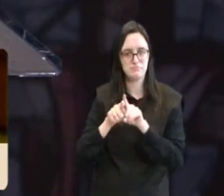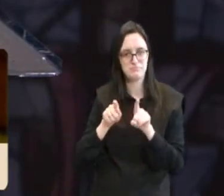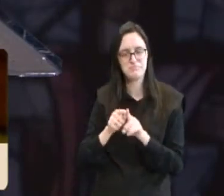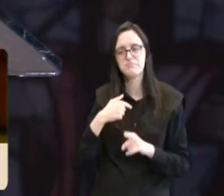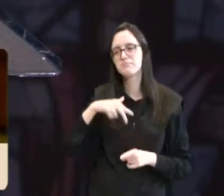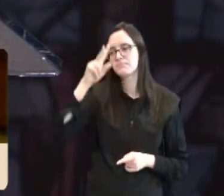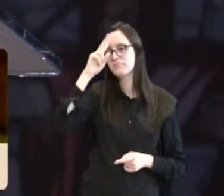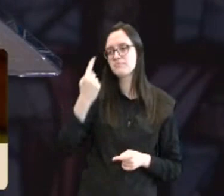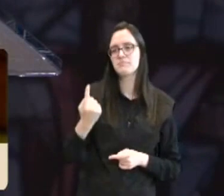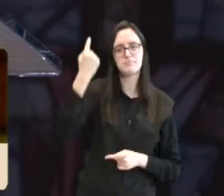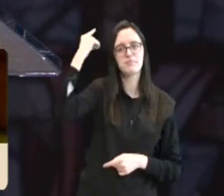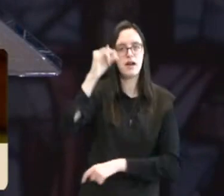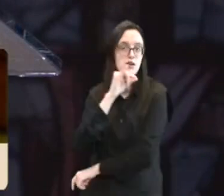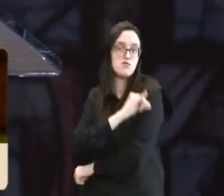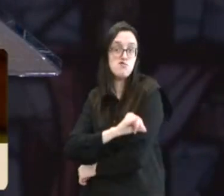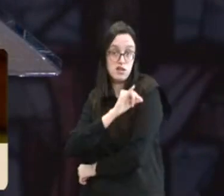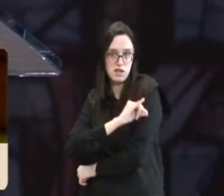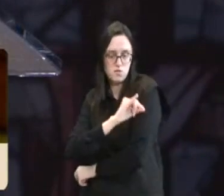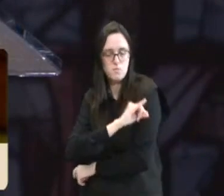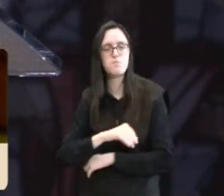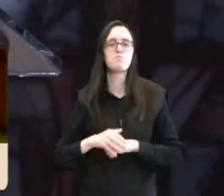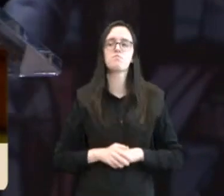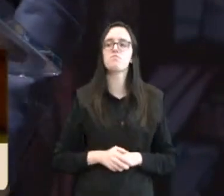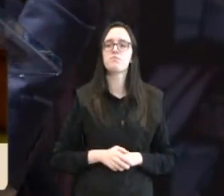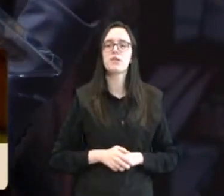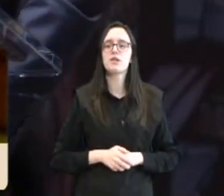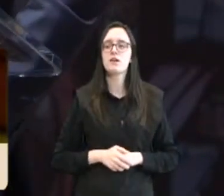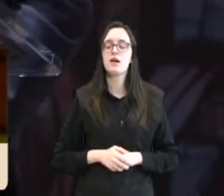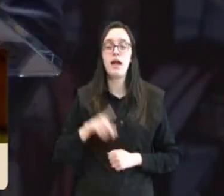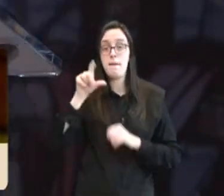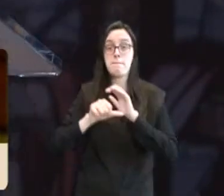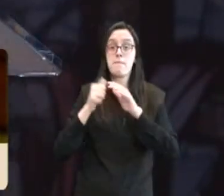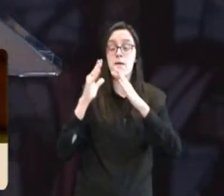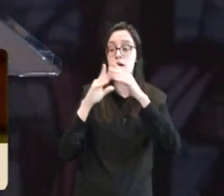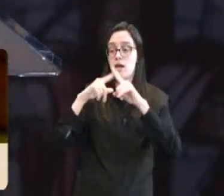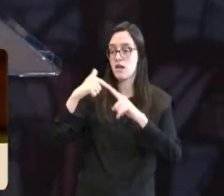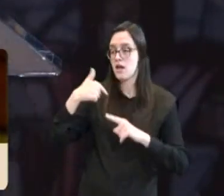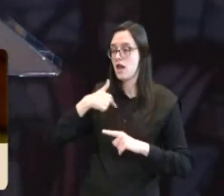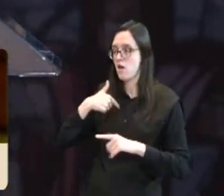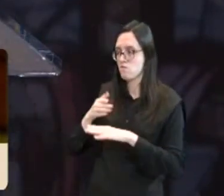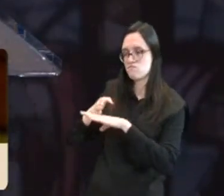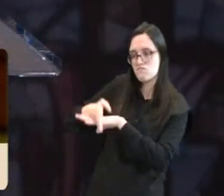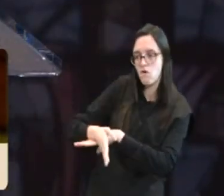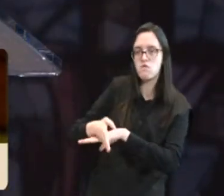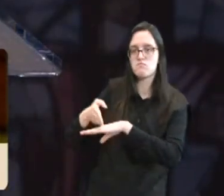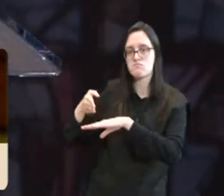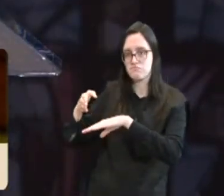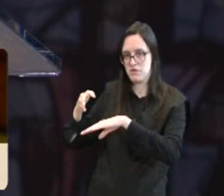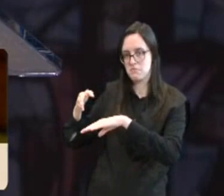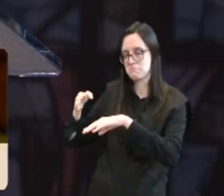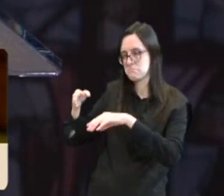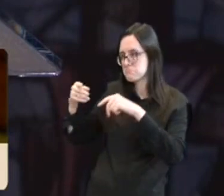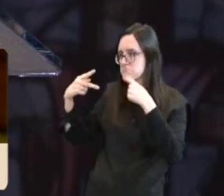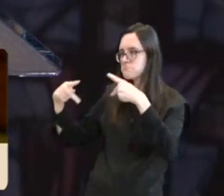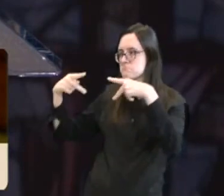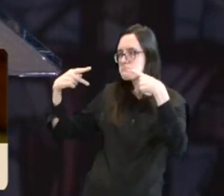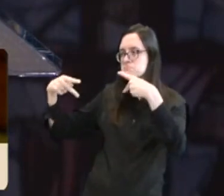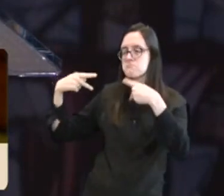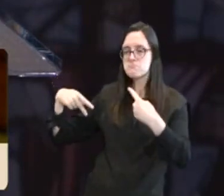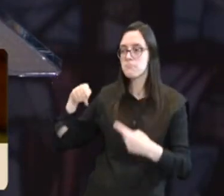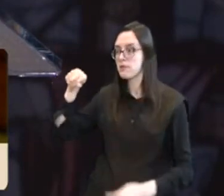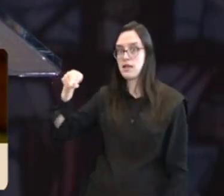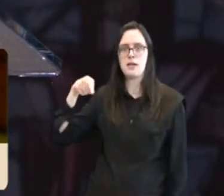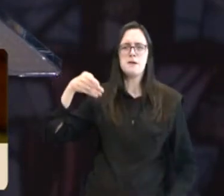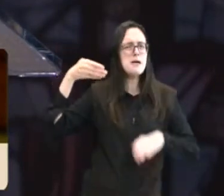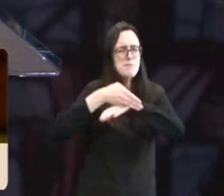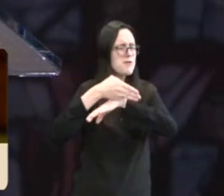lá no Rio de Janeiro, que ele frequentava, foi a primeira igreja que eu pastoreei lá no Rio de Janeiro. E ele participava de tudo,